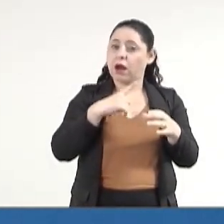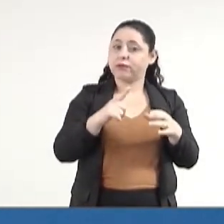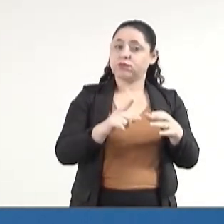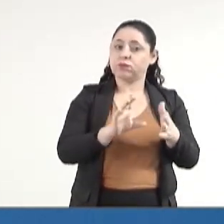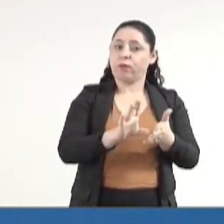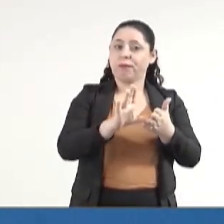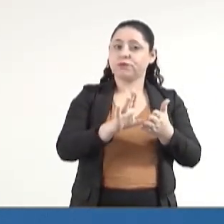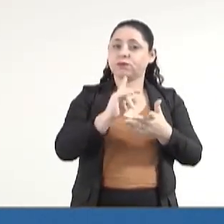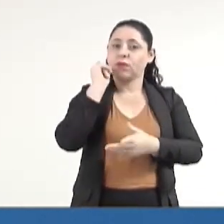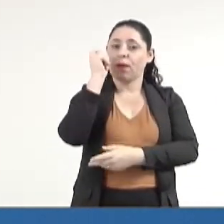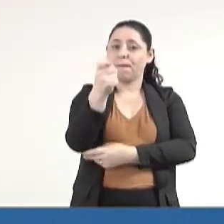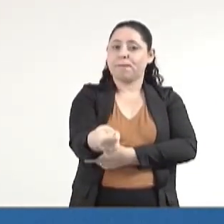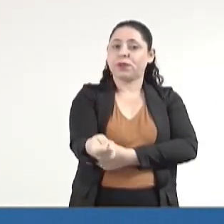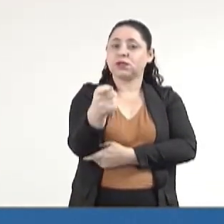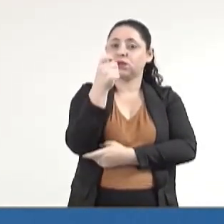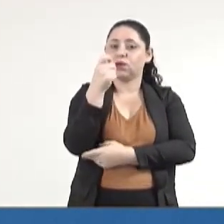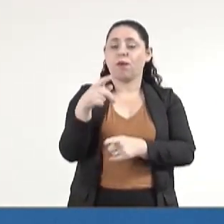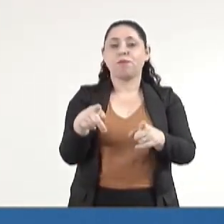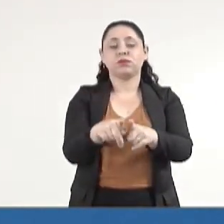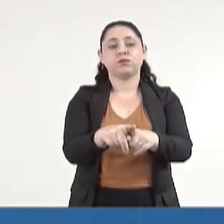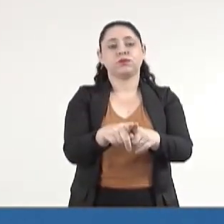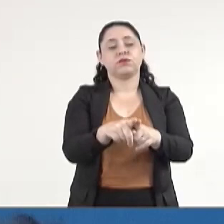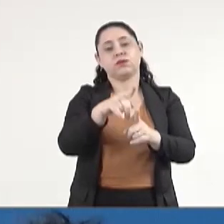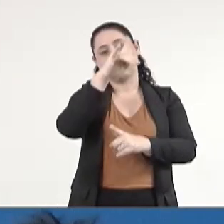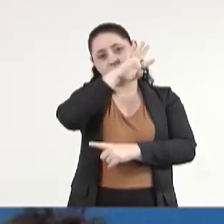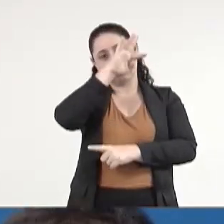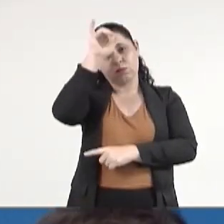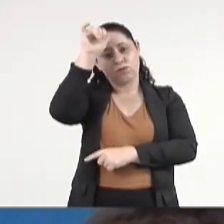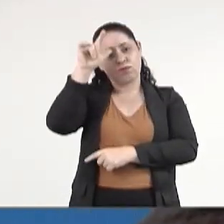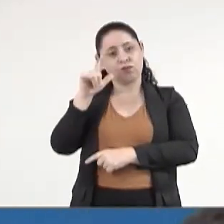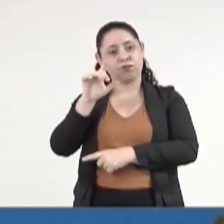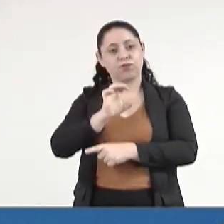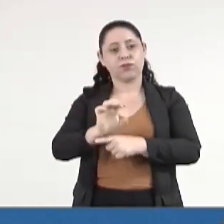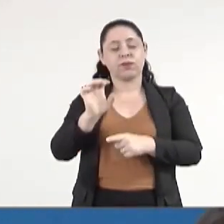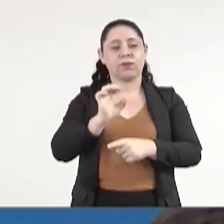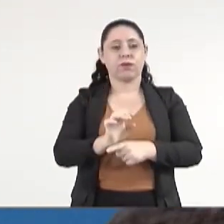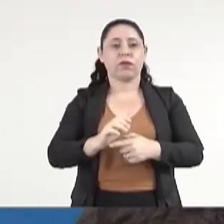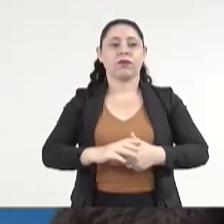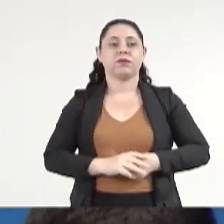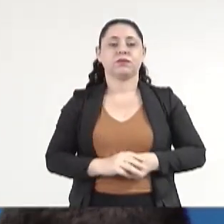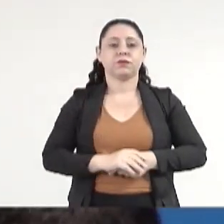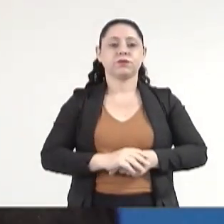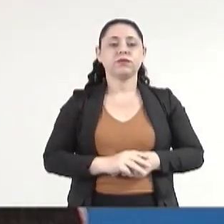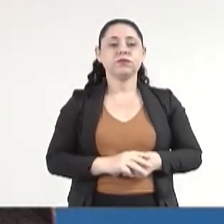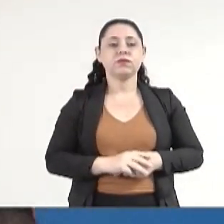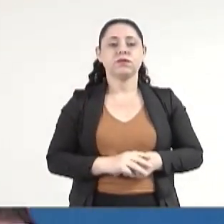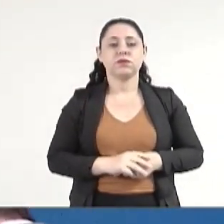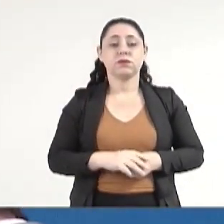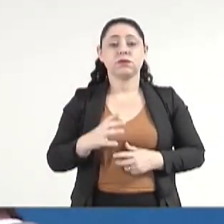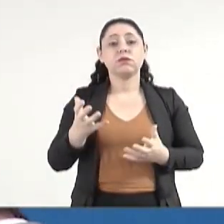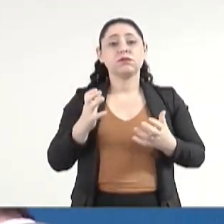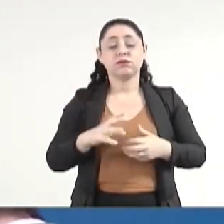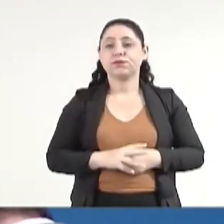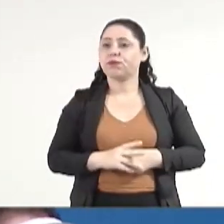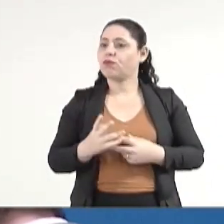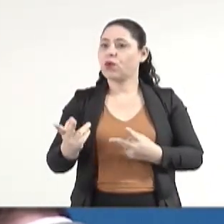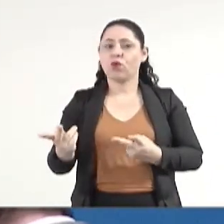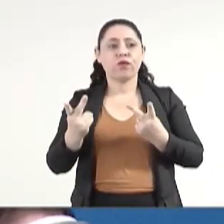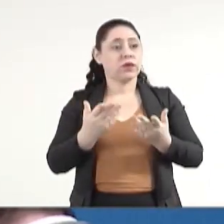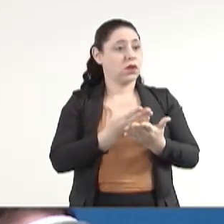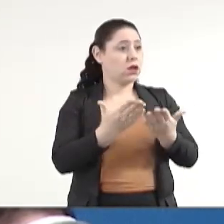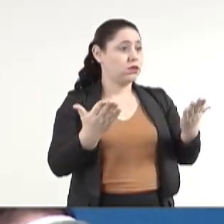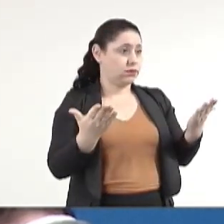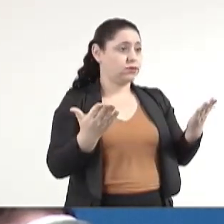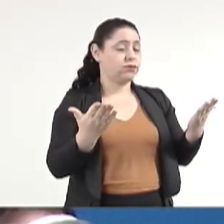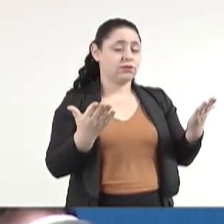Cadeia da Pesca da nossa querida Mato Grosso do Sul, do nosso querido Mato Grosso do Sul. E eu gostaria de